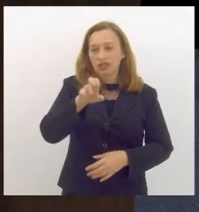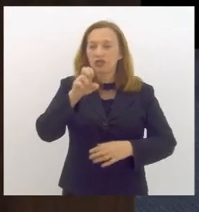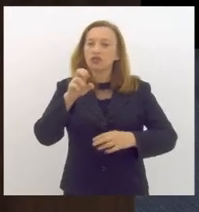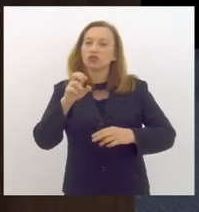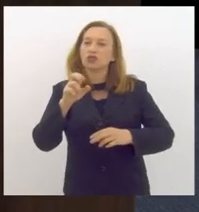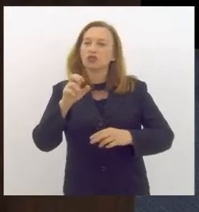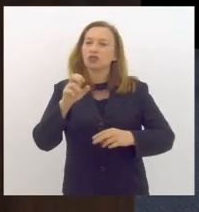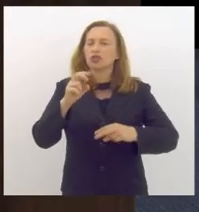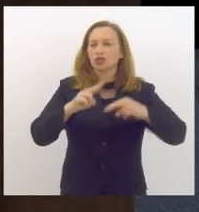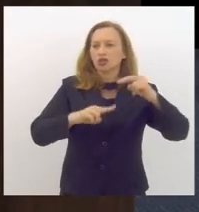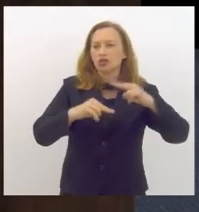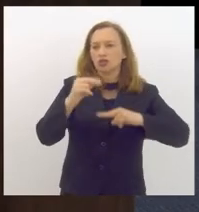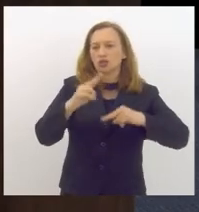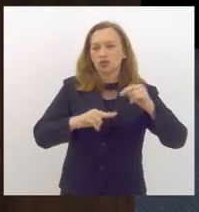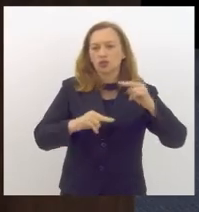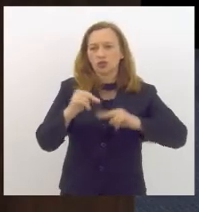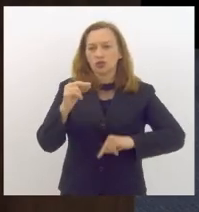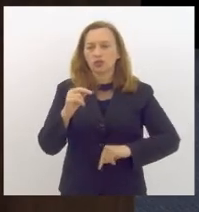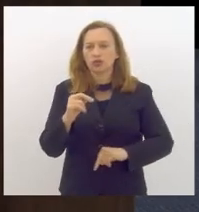é saudado